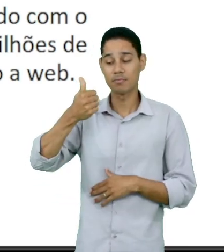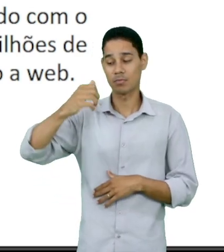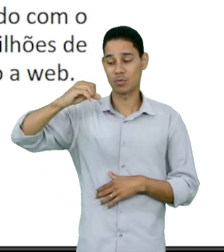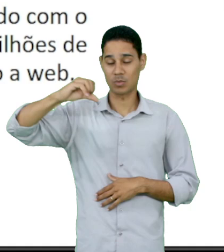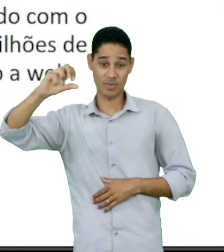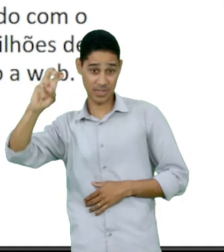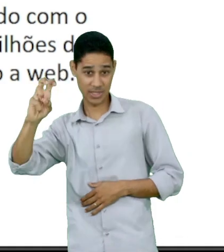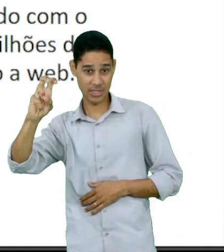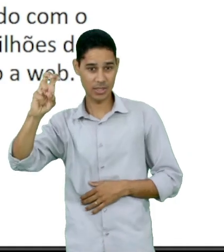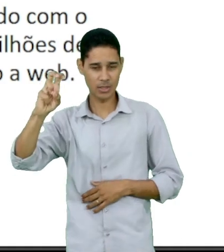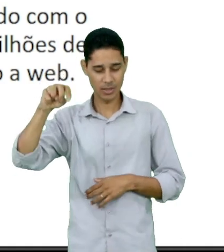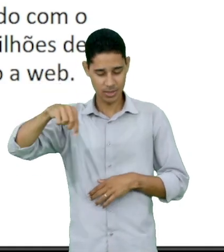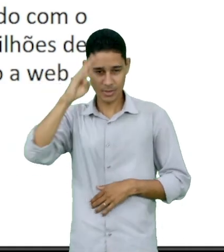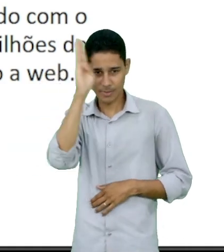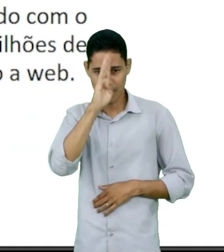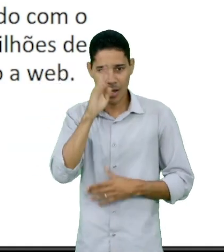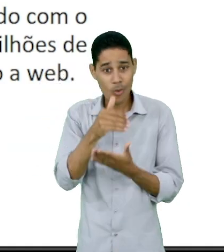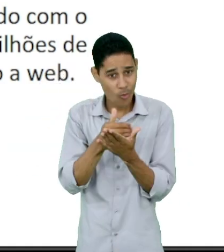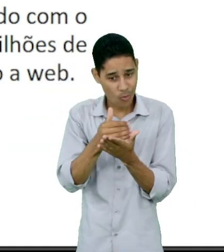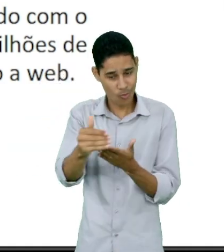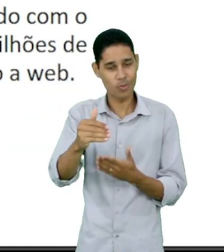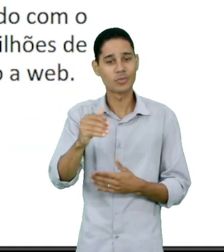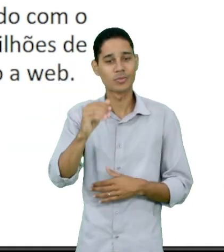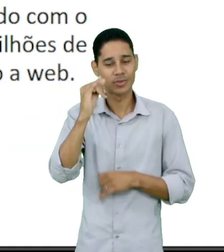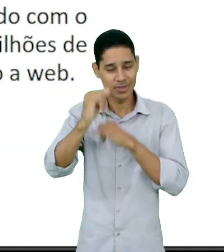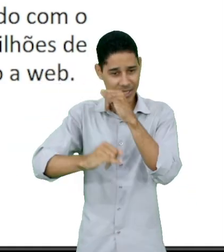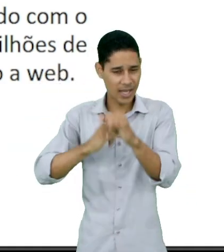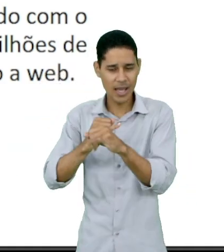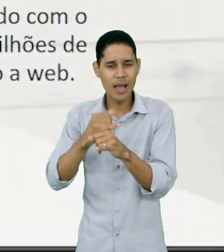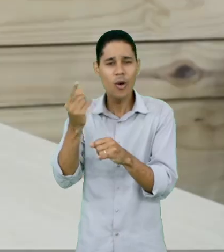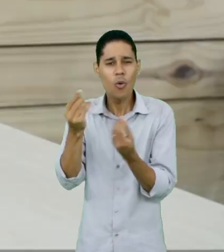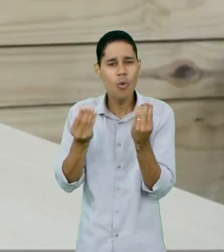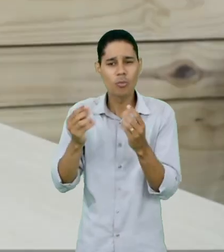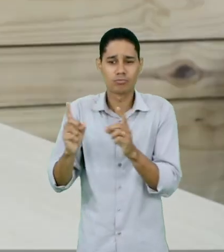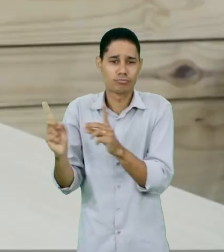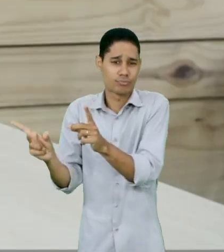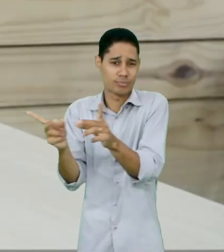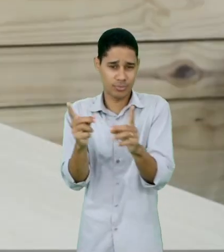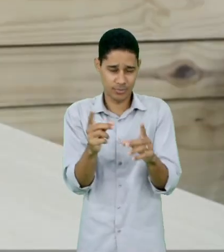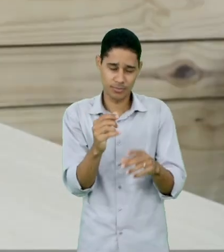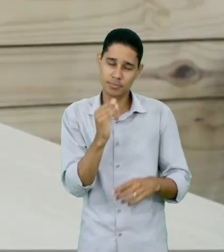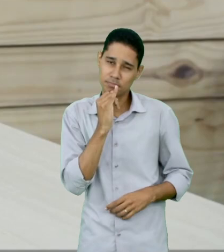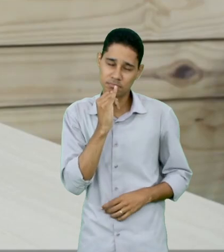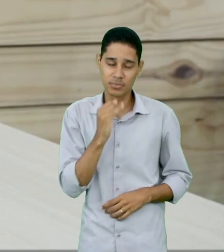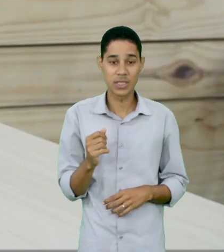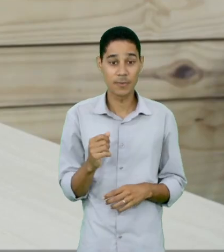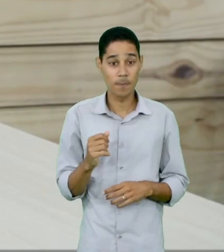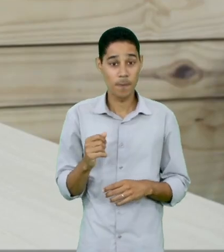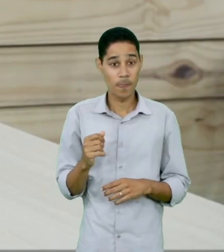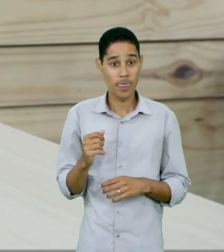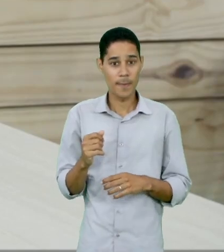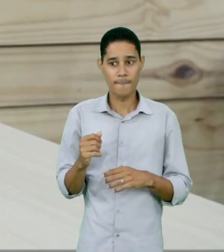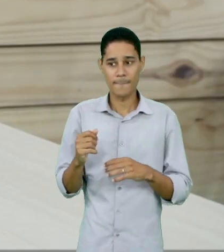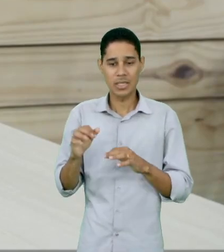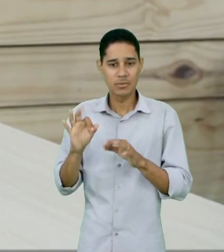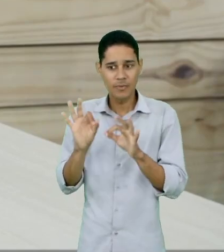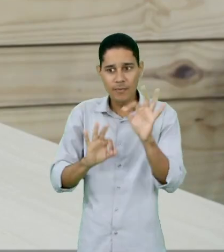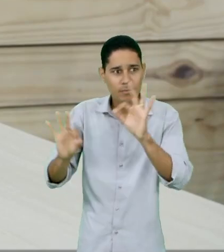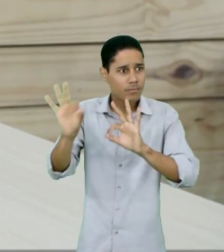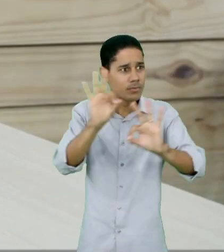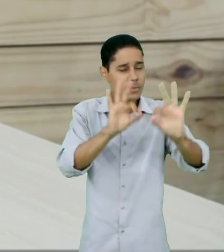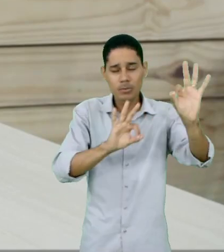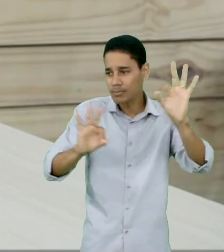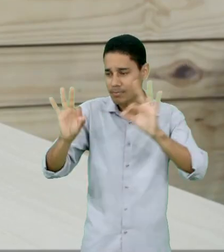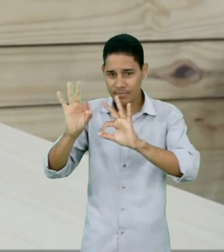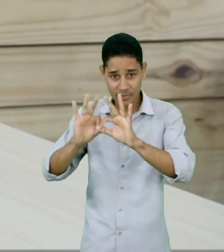de fato a internet no formato comercial, ou seja, foi criada uma infraestrutura, né, com